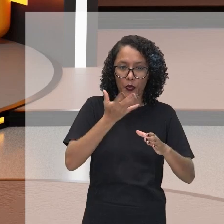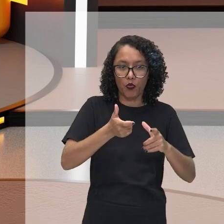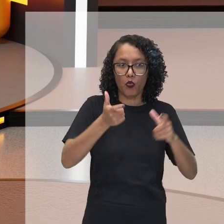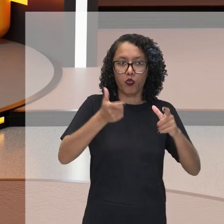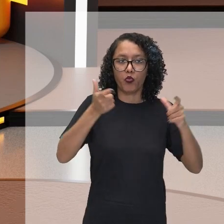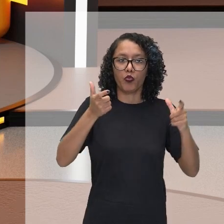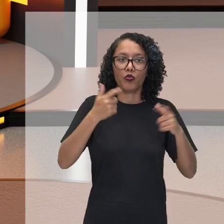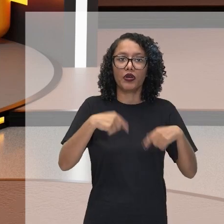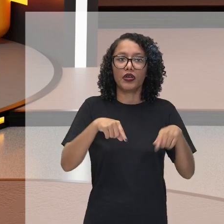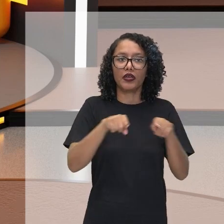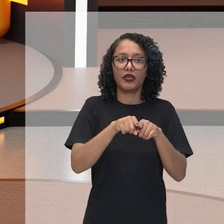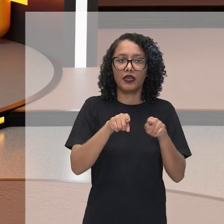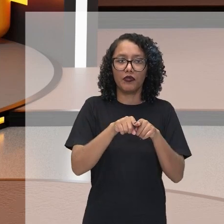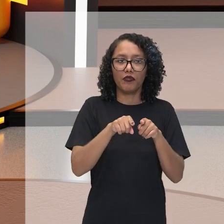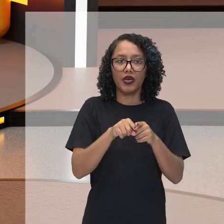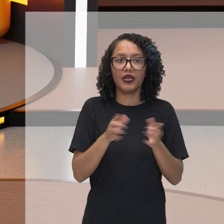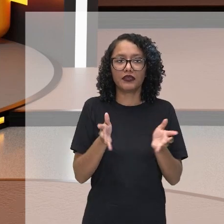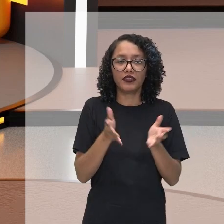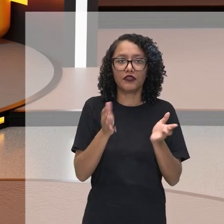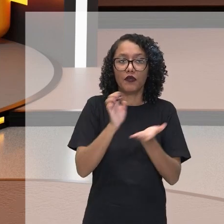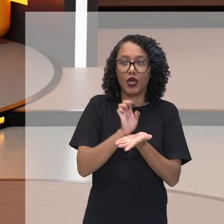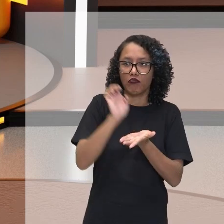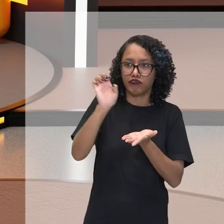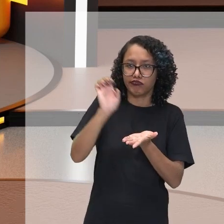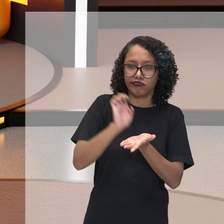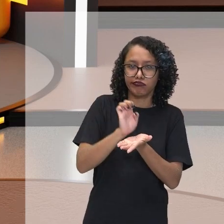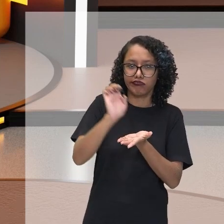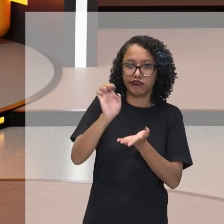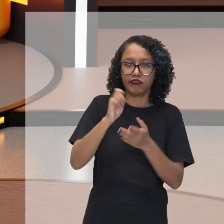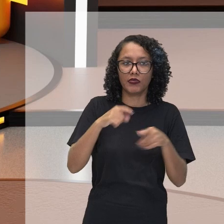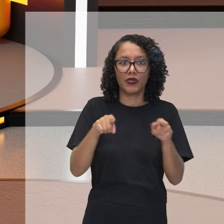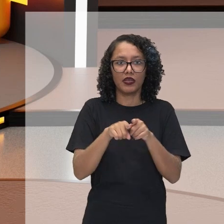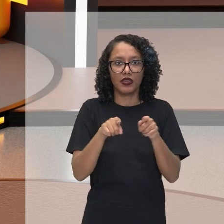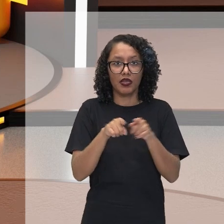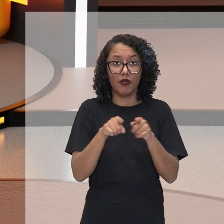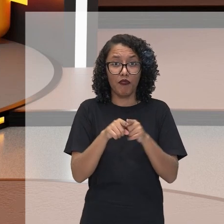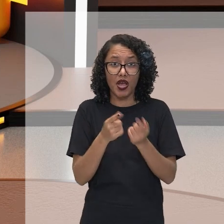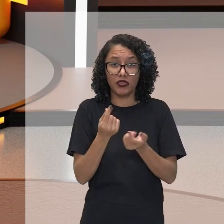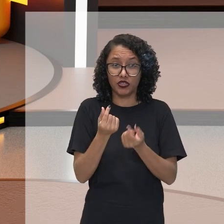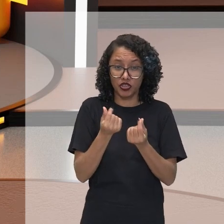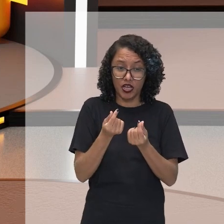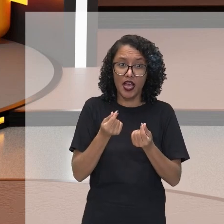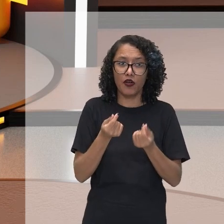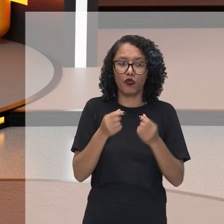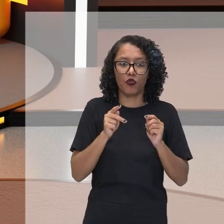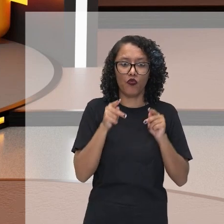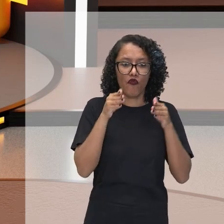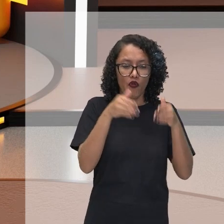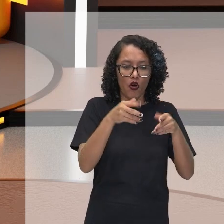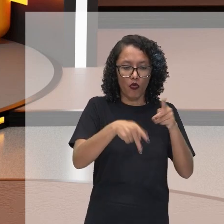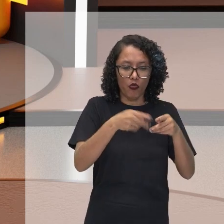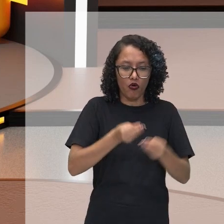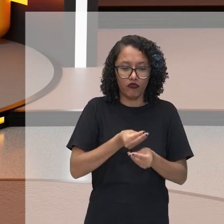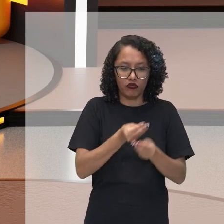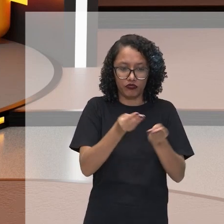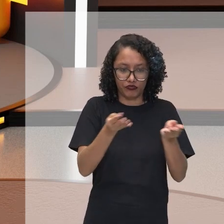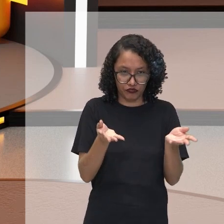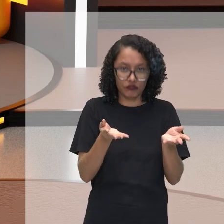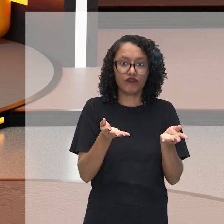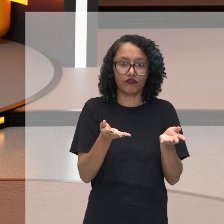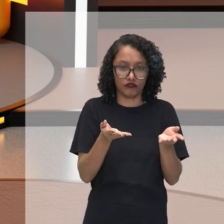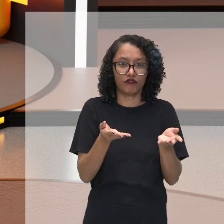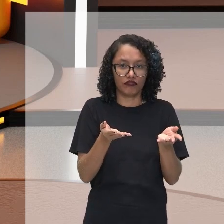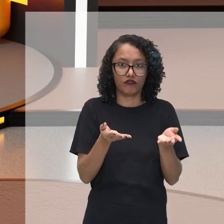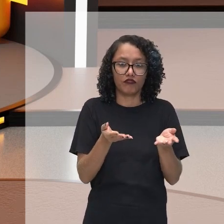As exportações e na melhoria dessa distribuição de renda para a população, tá? Porque se existe